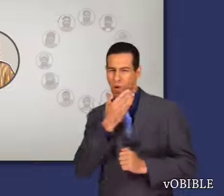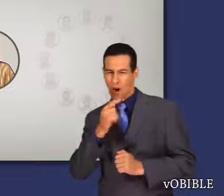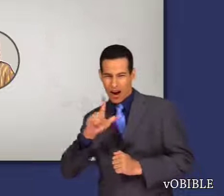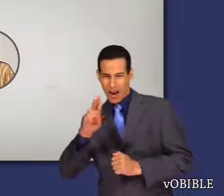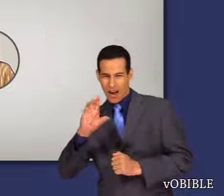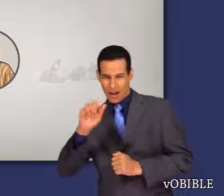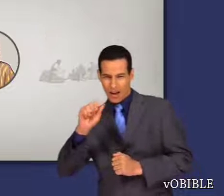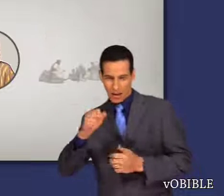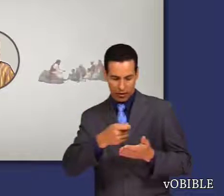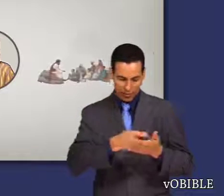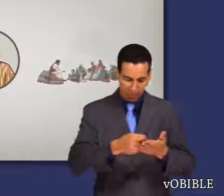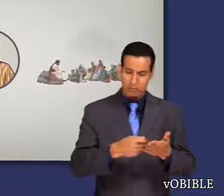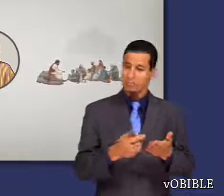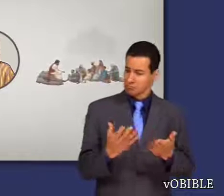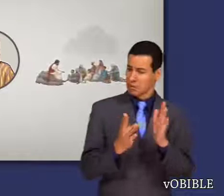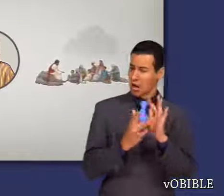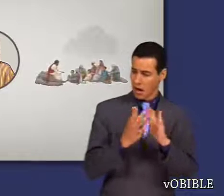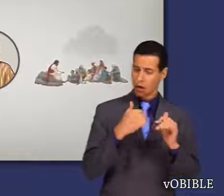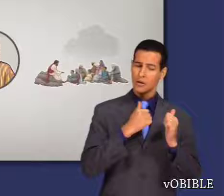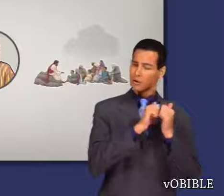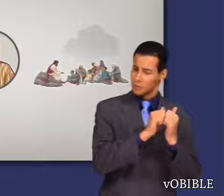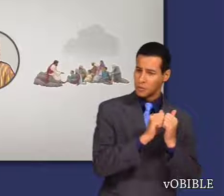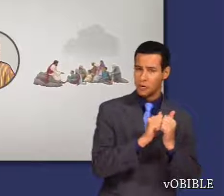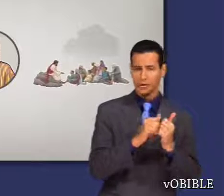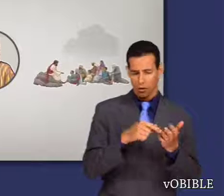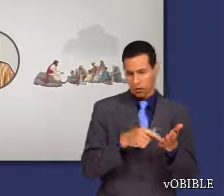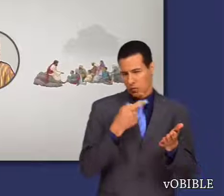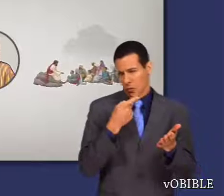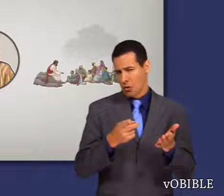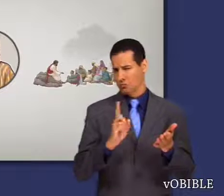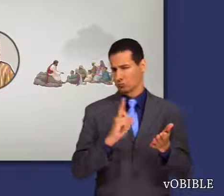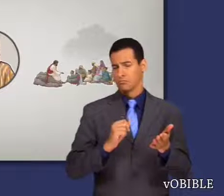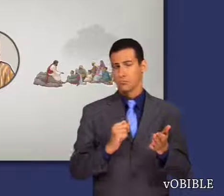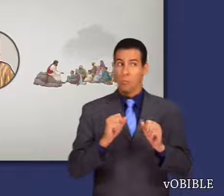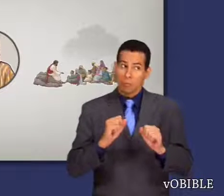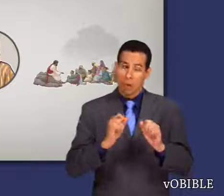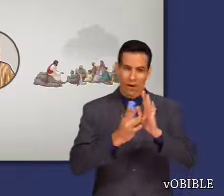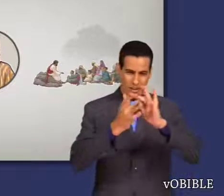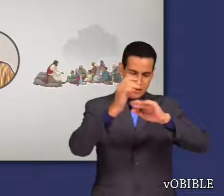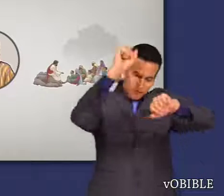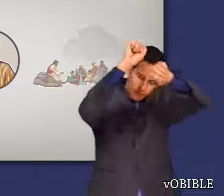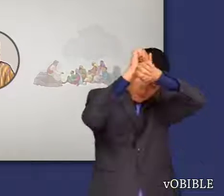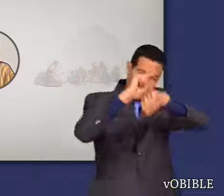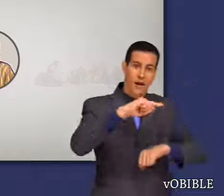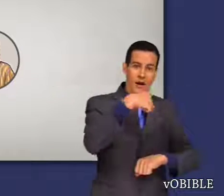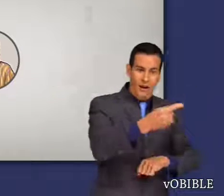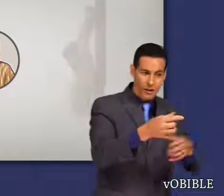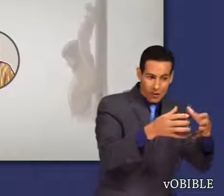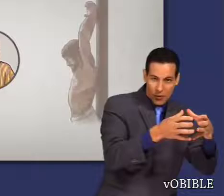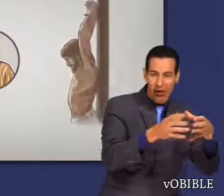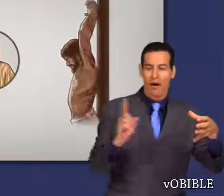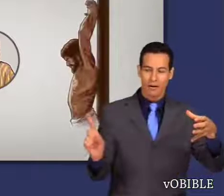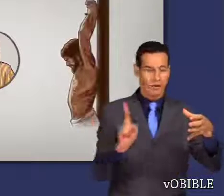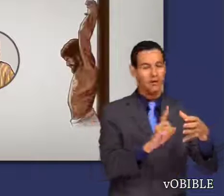Além disso, Lucas não fala nada sobre ter visto os acontecimentos na vida de Jesus. Ele provavelmente se tornou